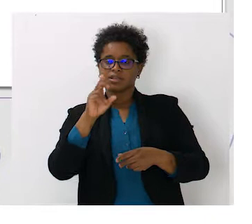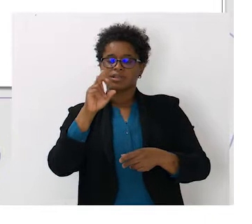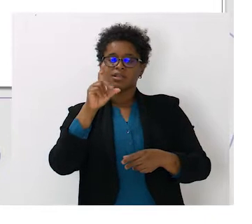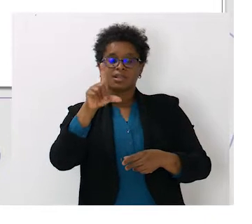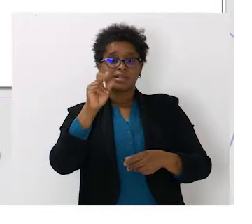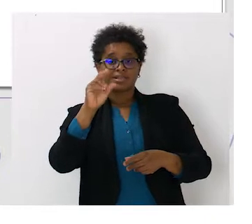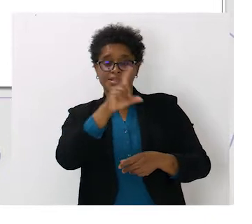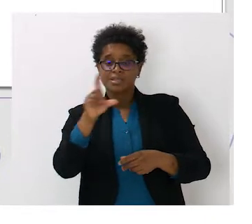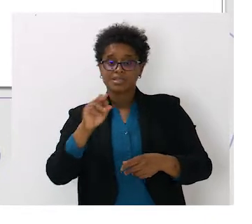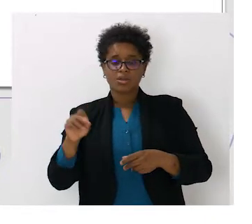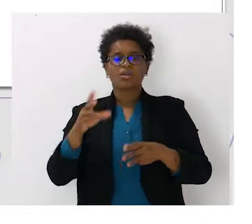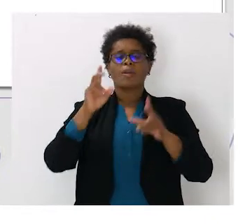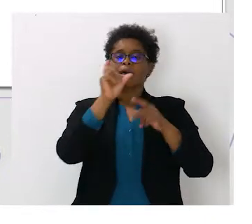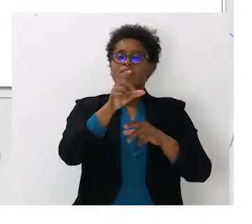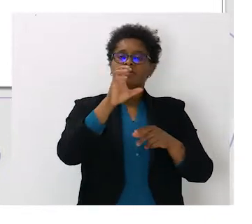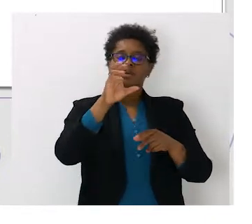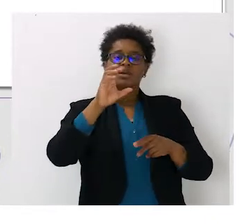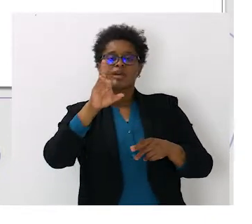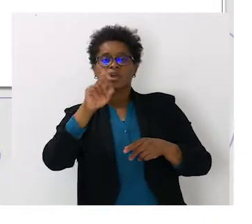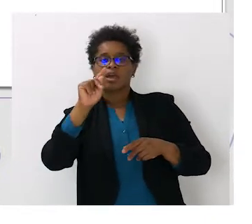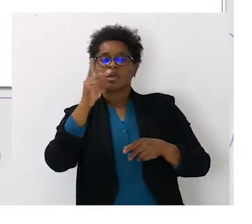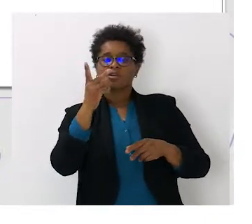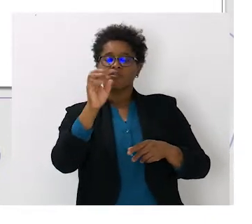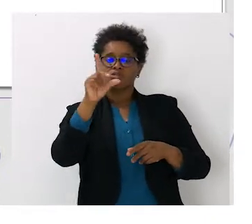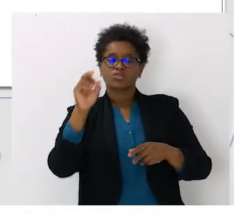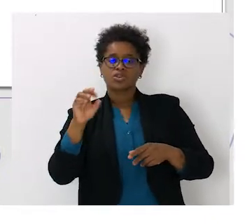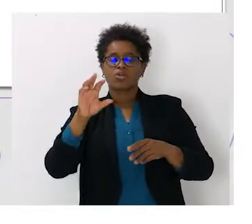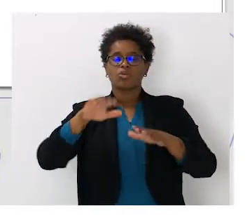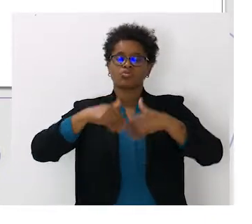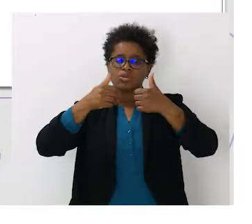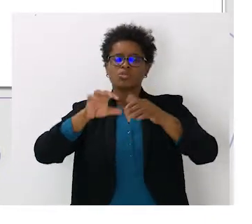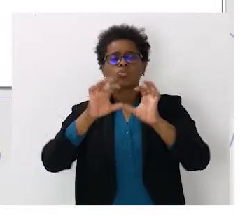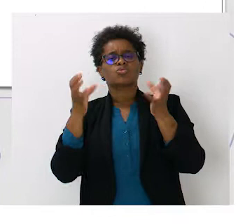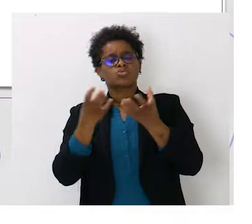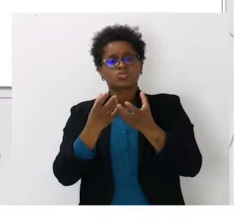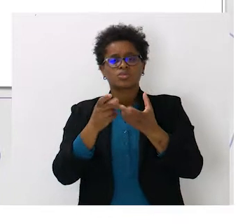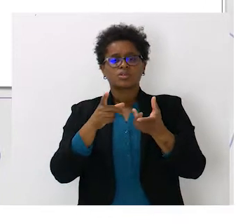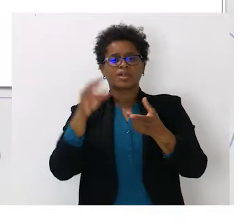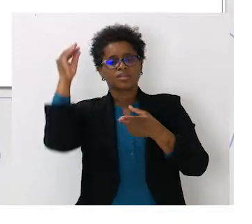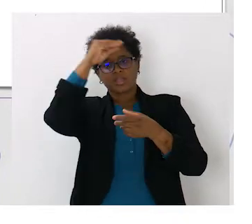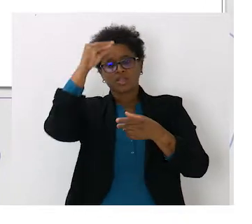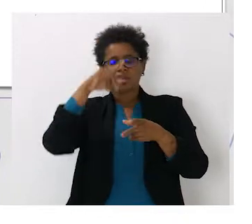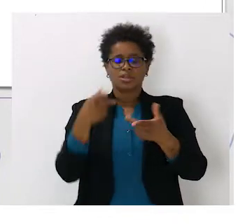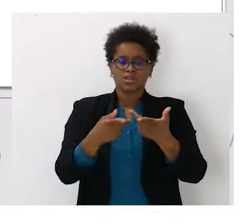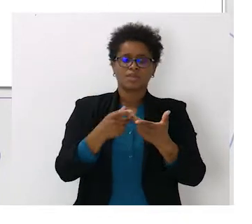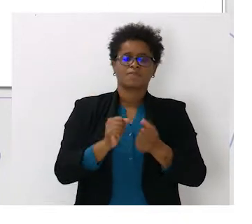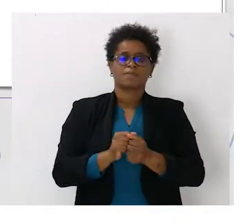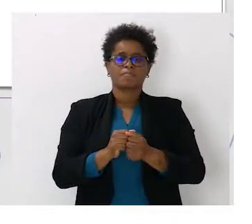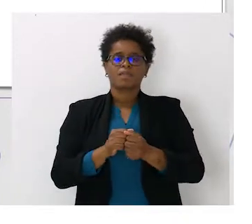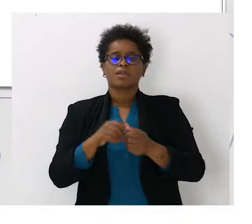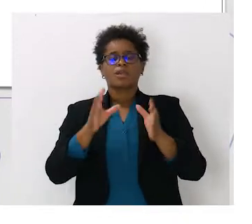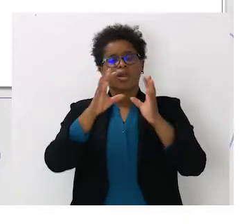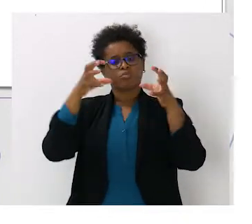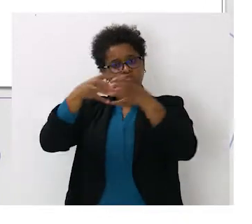urbana significa o quê? Conjunto de transformações das aldeias neolíticas em